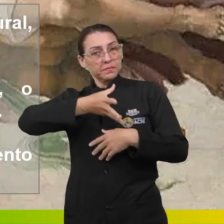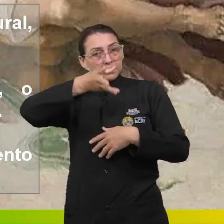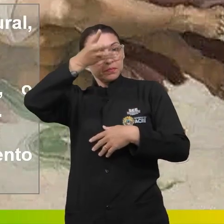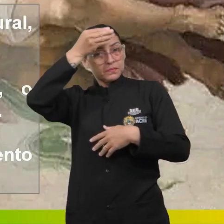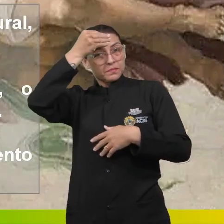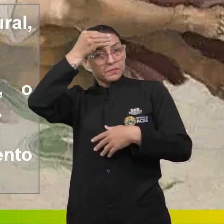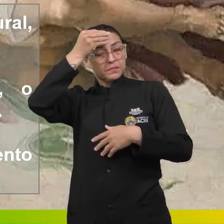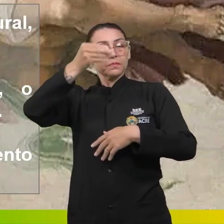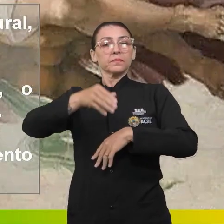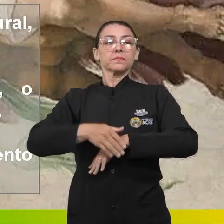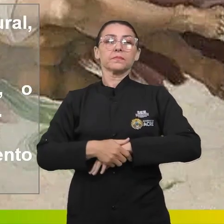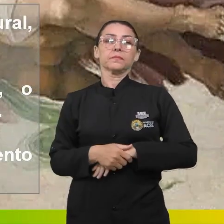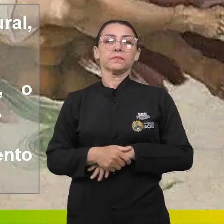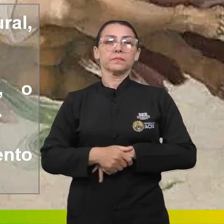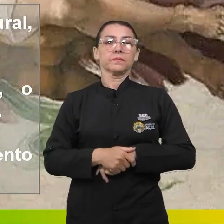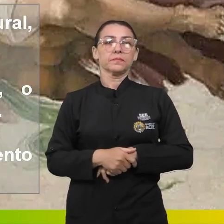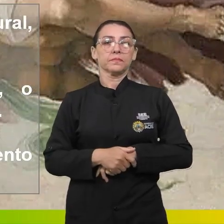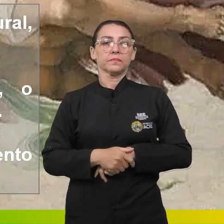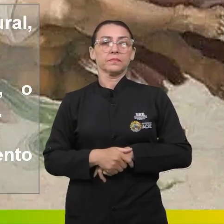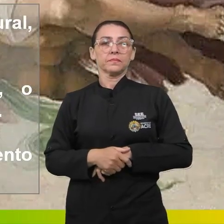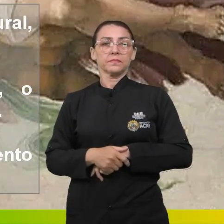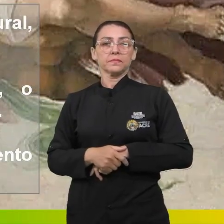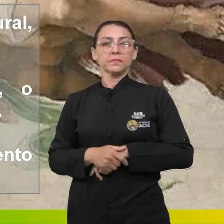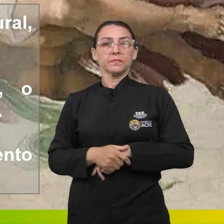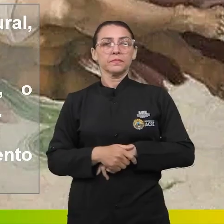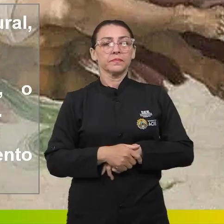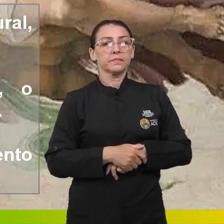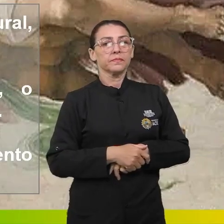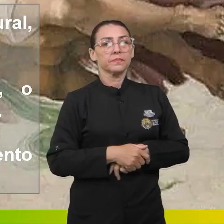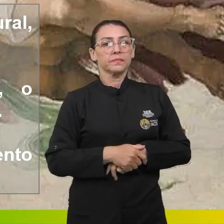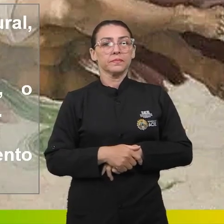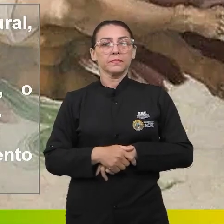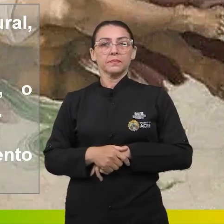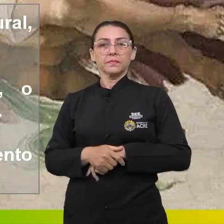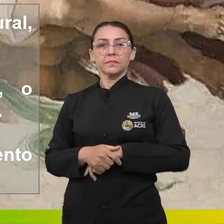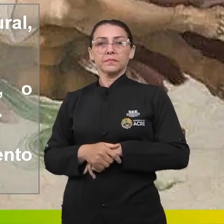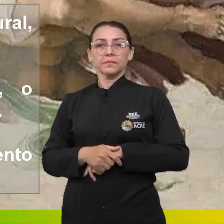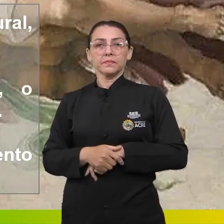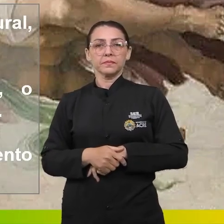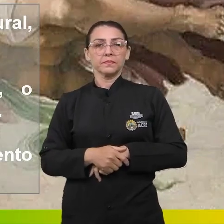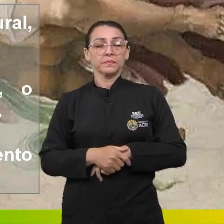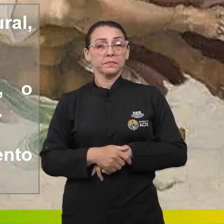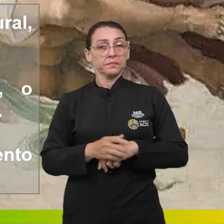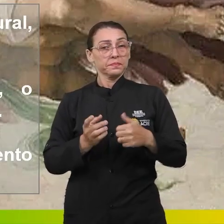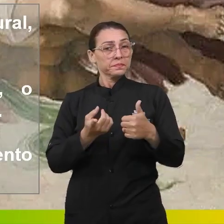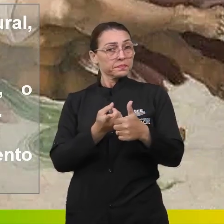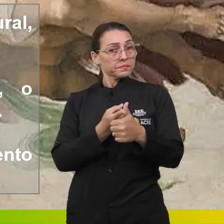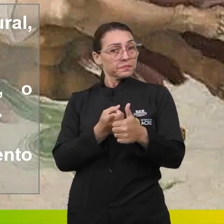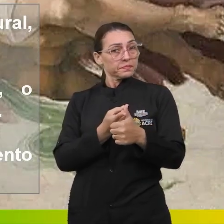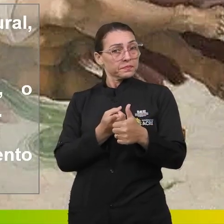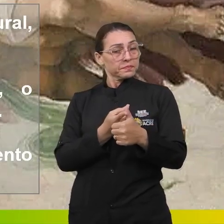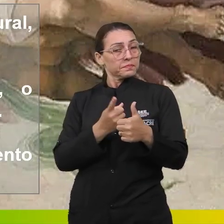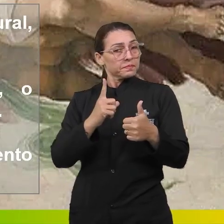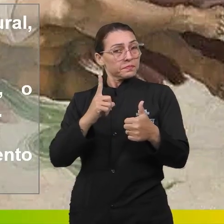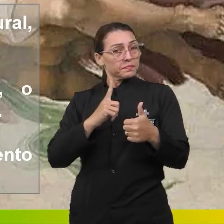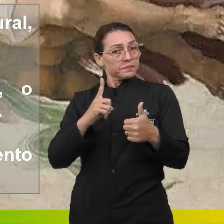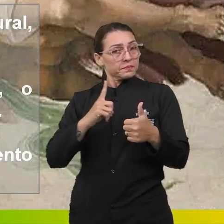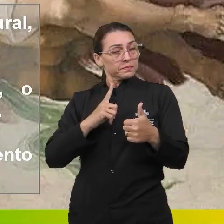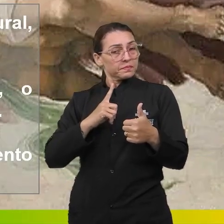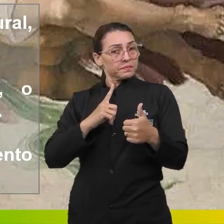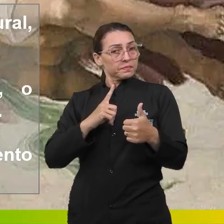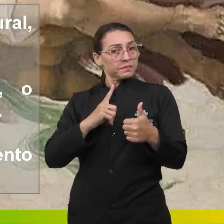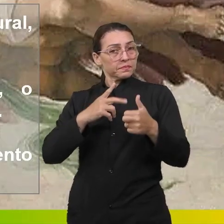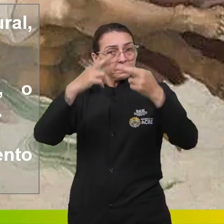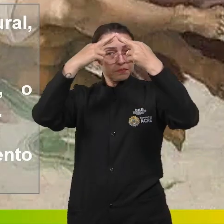na mente de vocês? Principais características do renascimento. Em primeiro lugar, nós temos aí